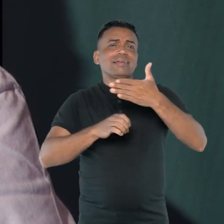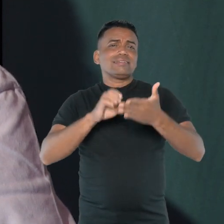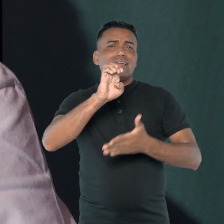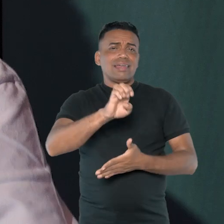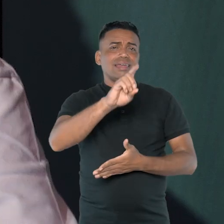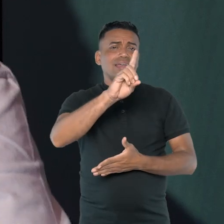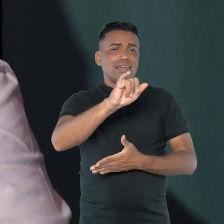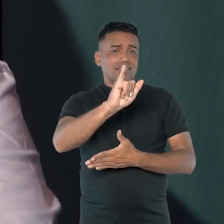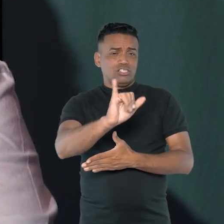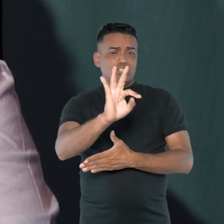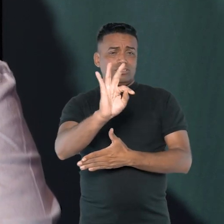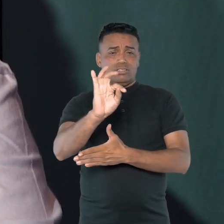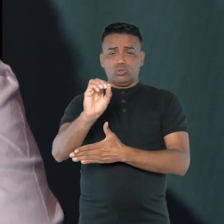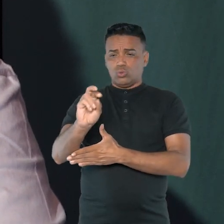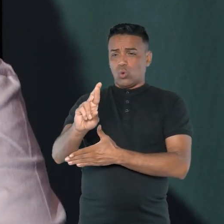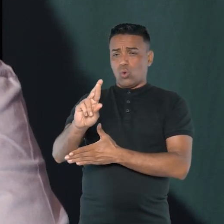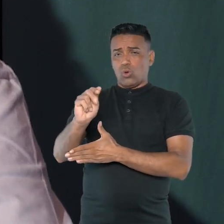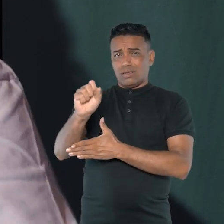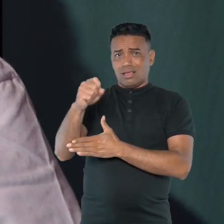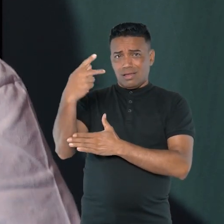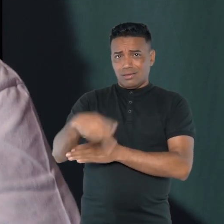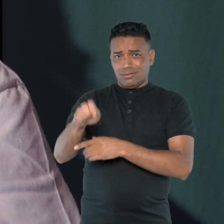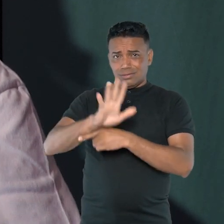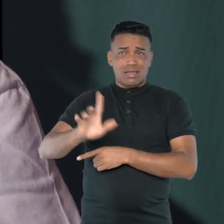Minas Gerais, que nunca souberam